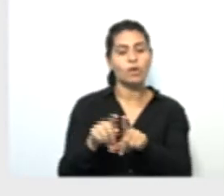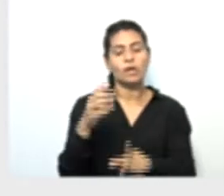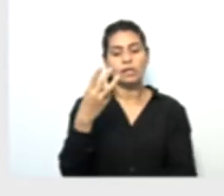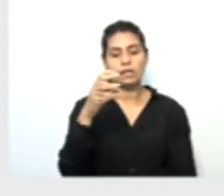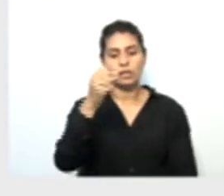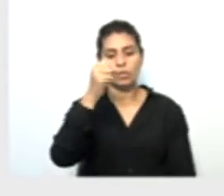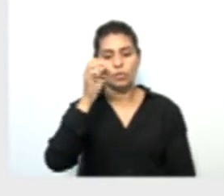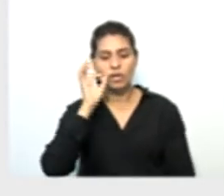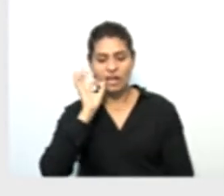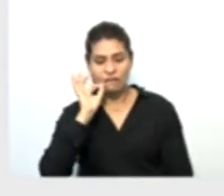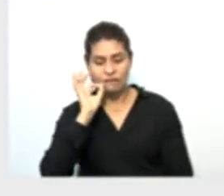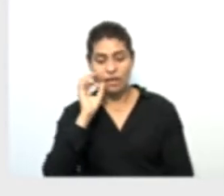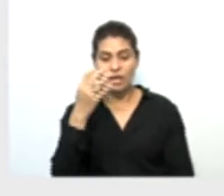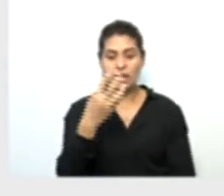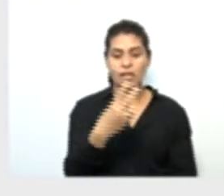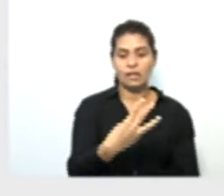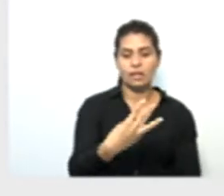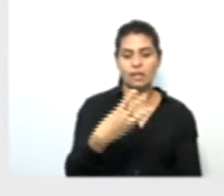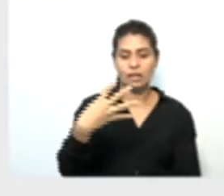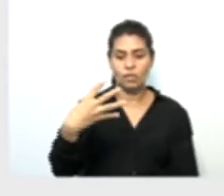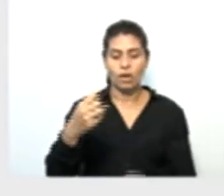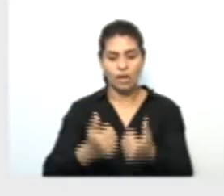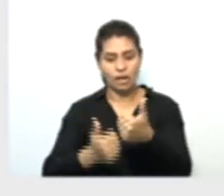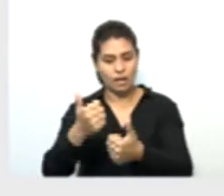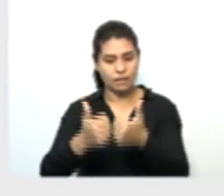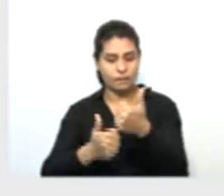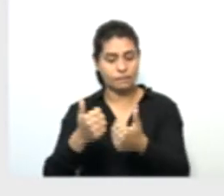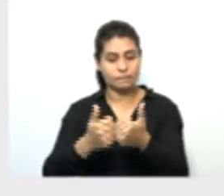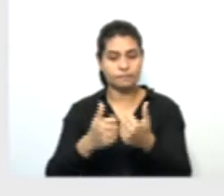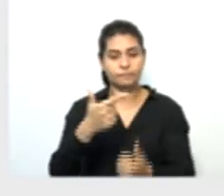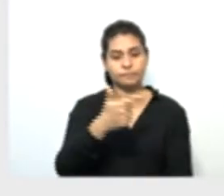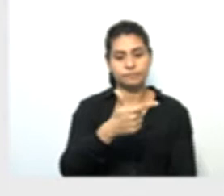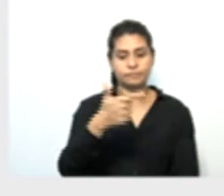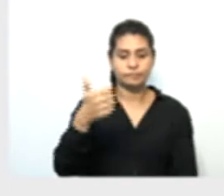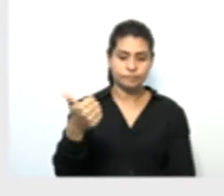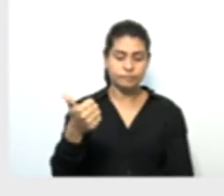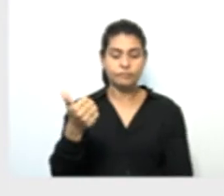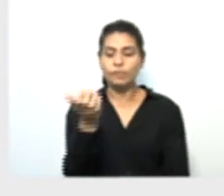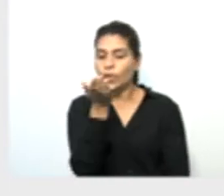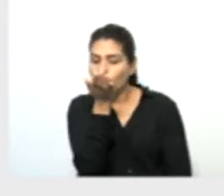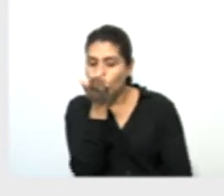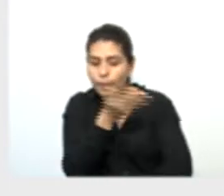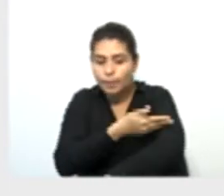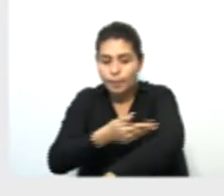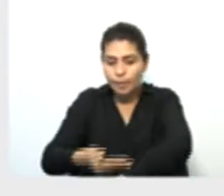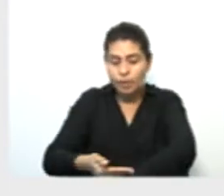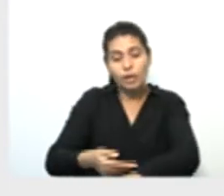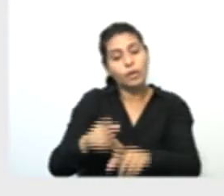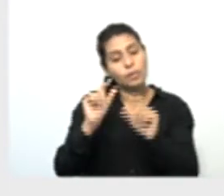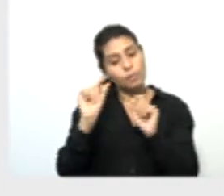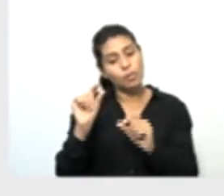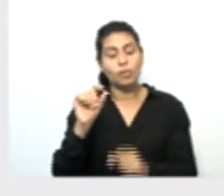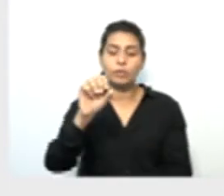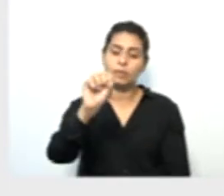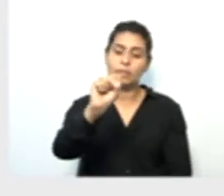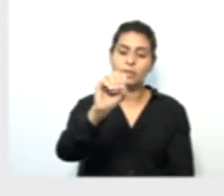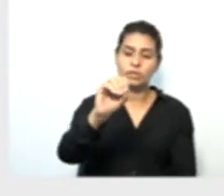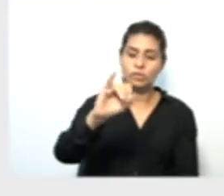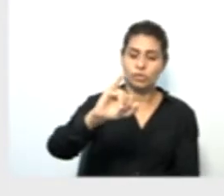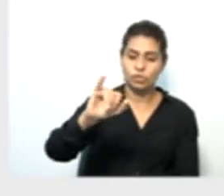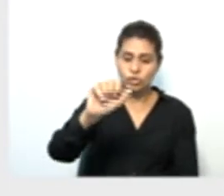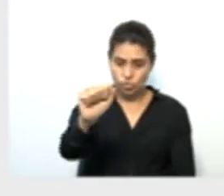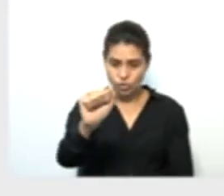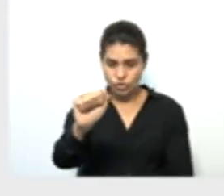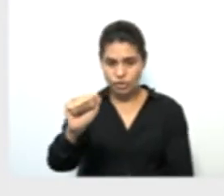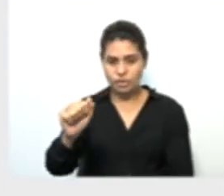do café, 34% do arroz, 21% do trigo e um pouco da soja, até 16% da